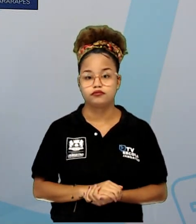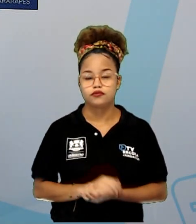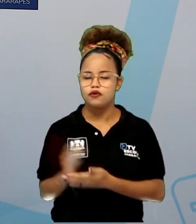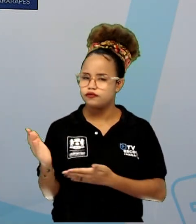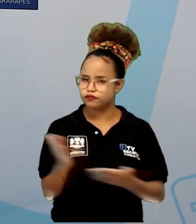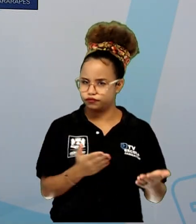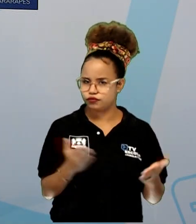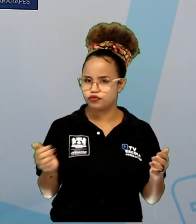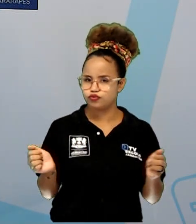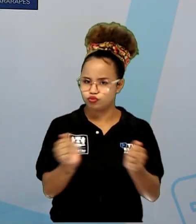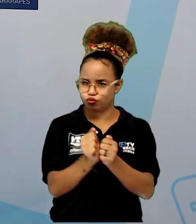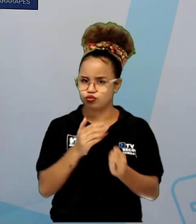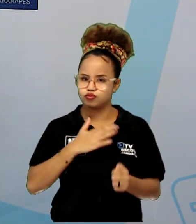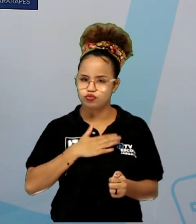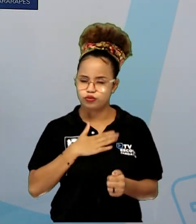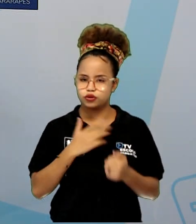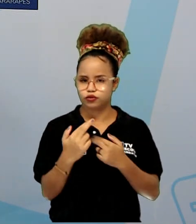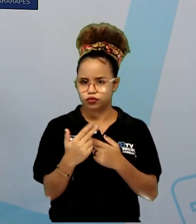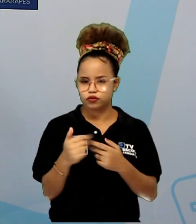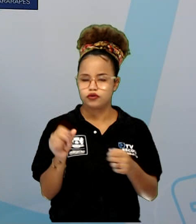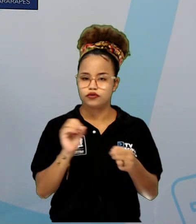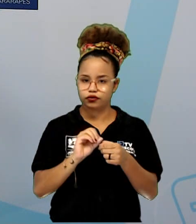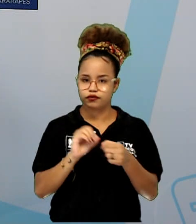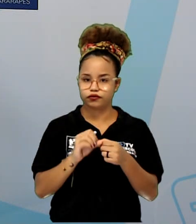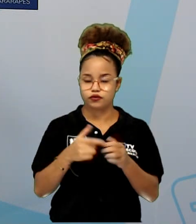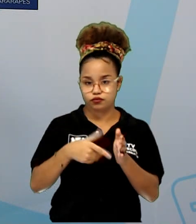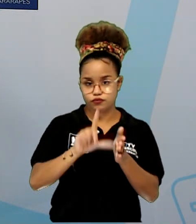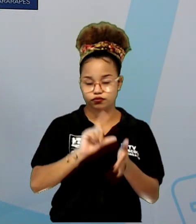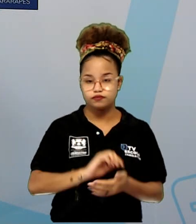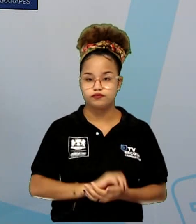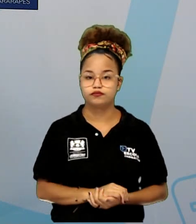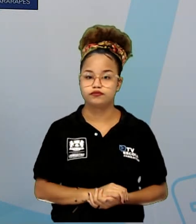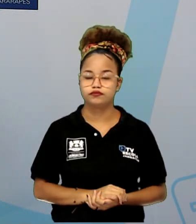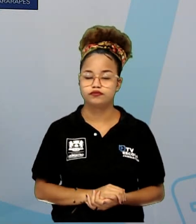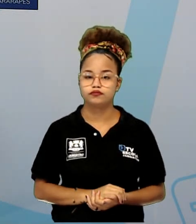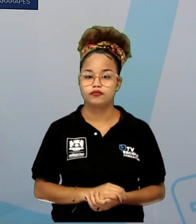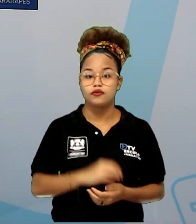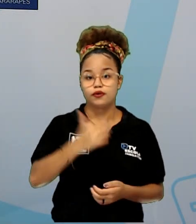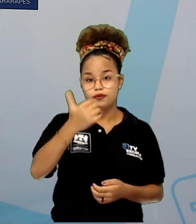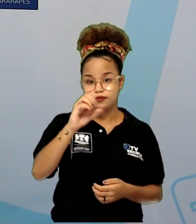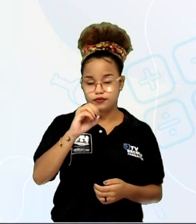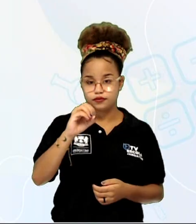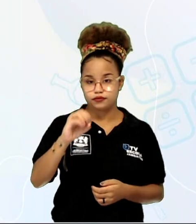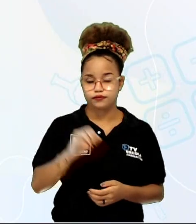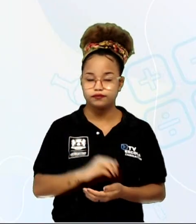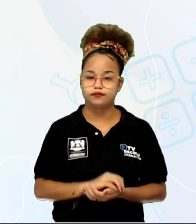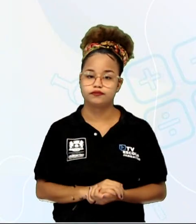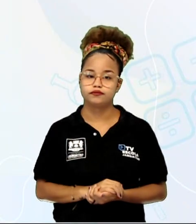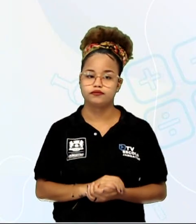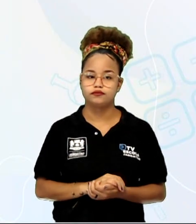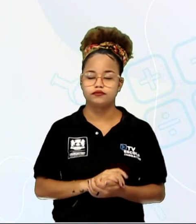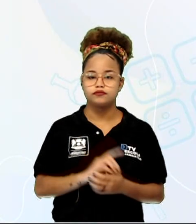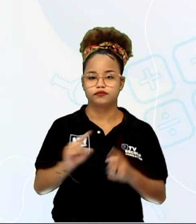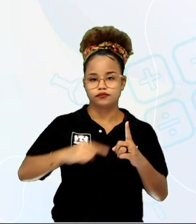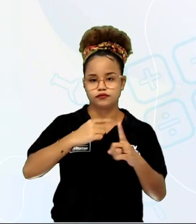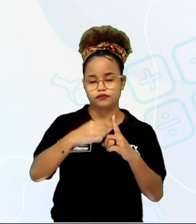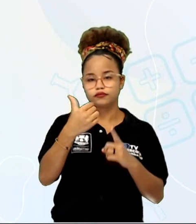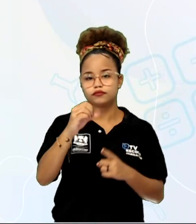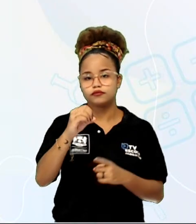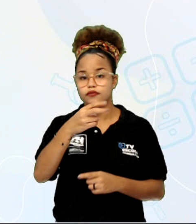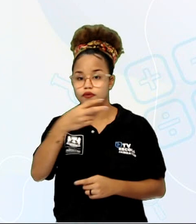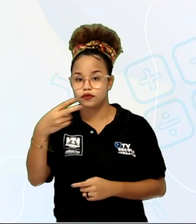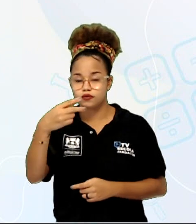lá contando comigo do mesmo jeitinho que foi no outro slide. 10. 10 mais